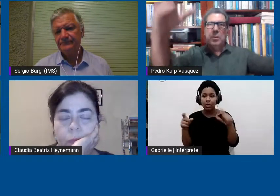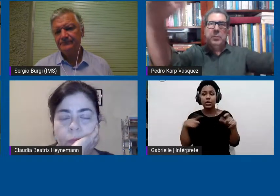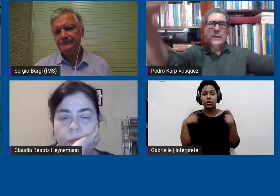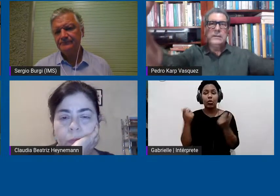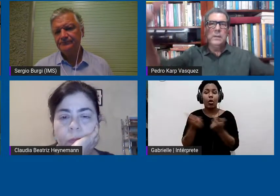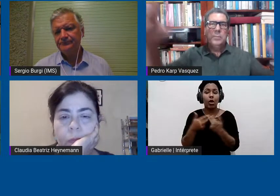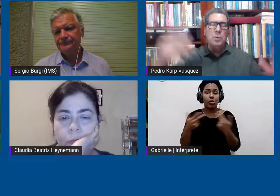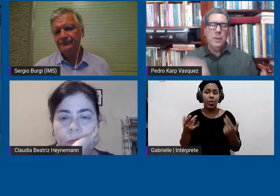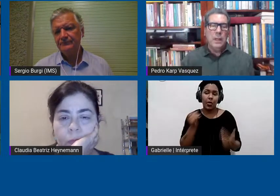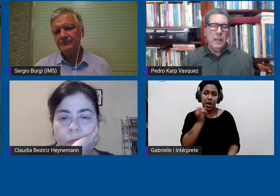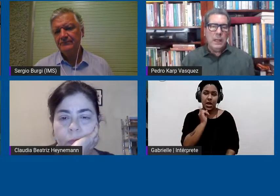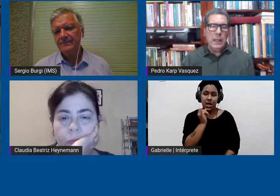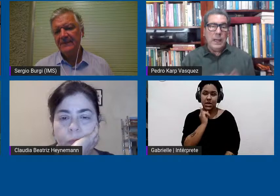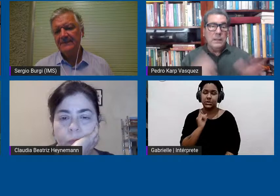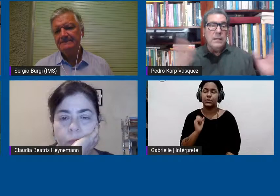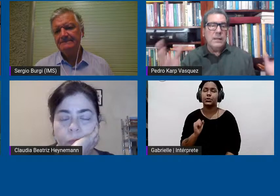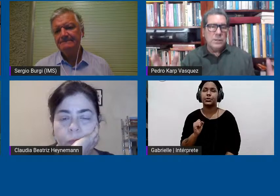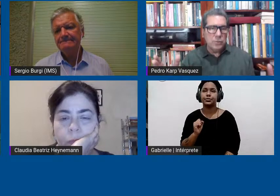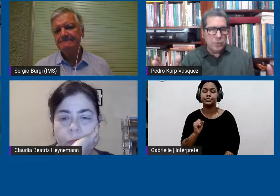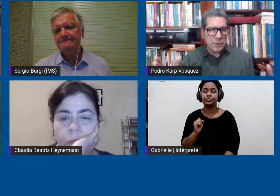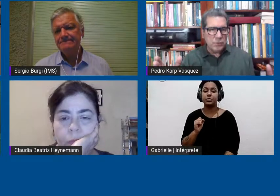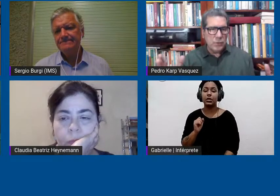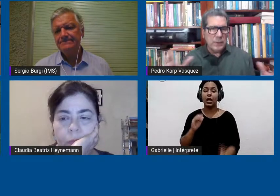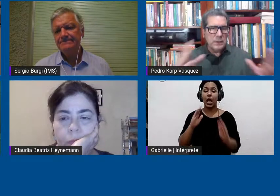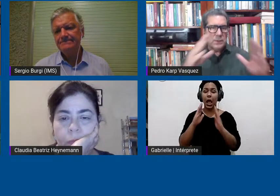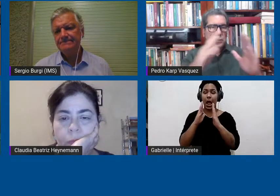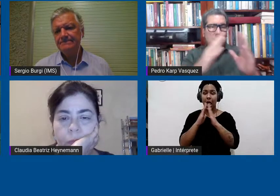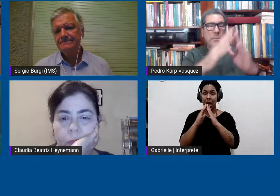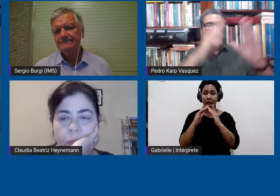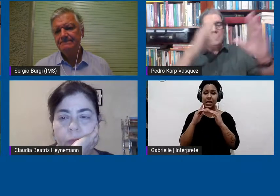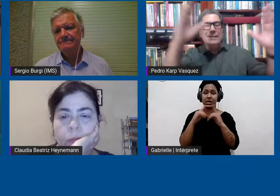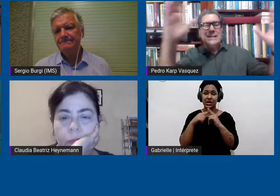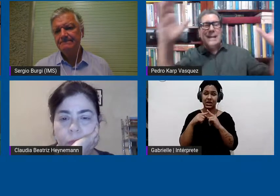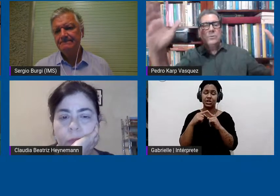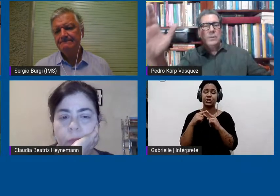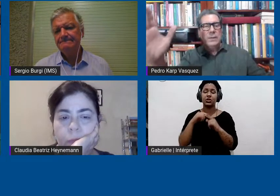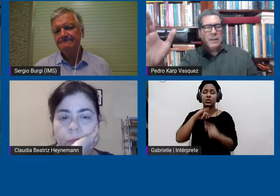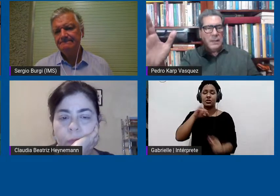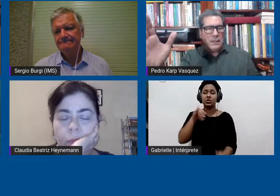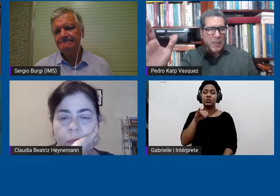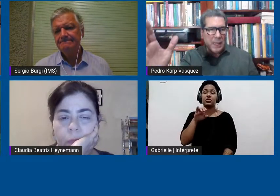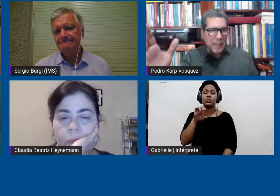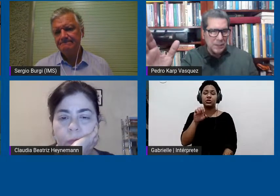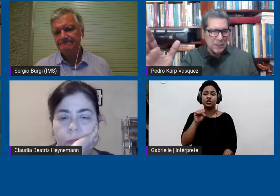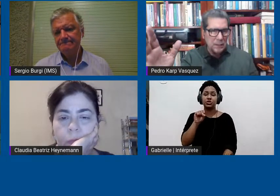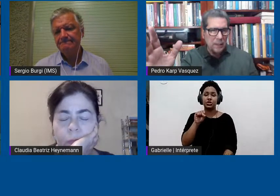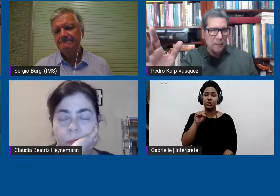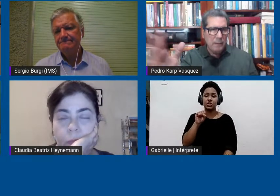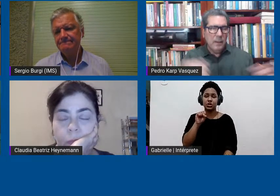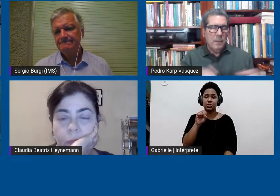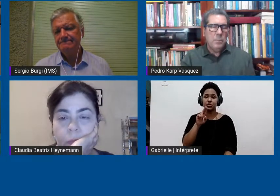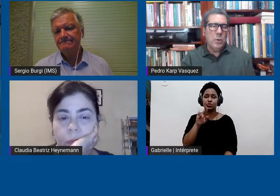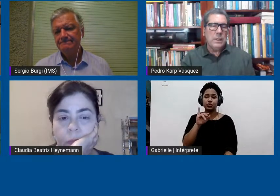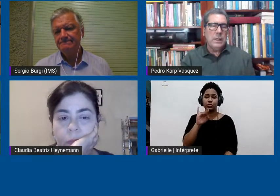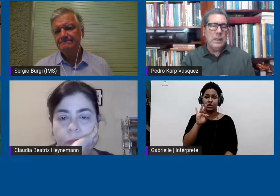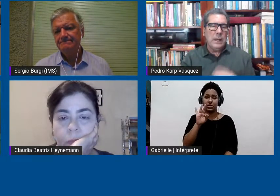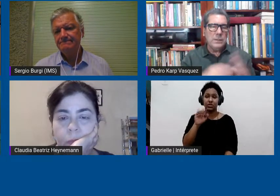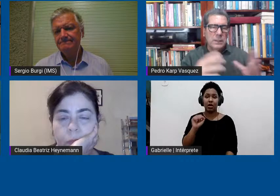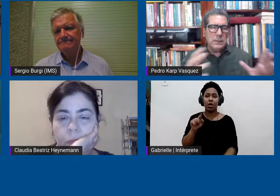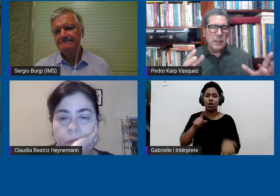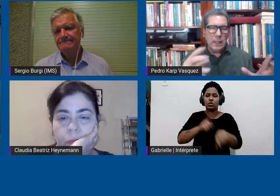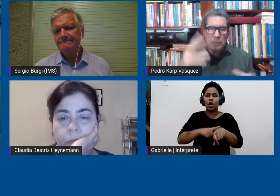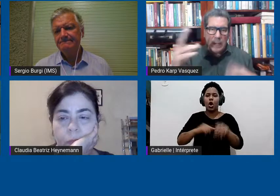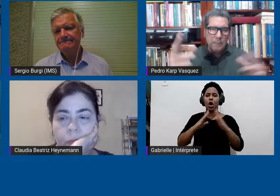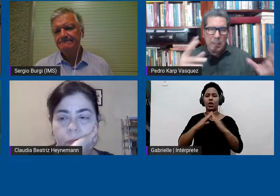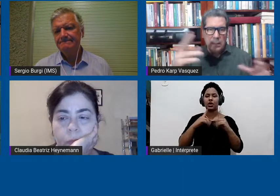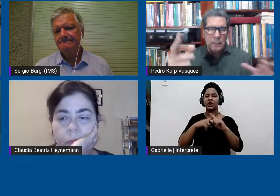coisas, como, por exemplo, a igreja dos jesuítas, no momento exato em que a igreja racha, né? Porque a